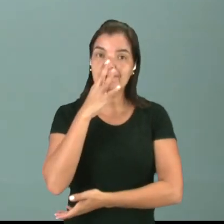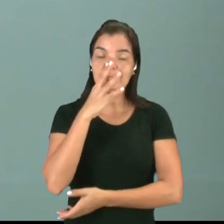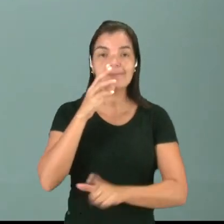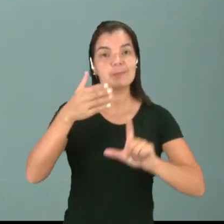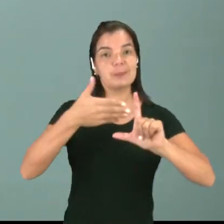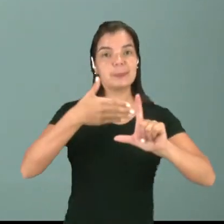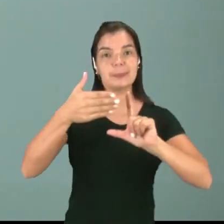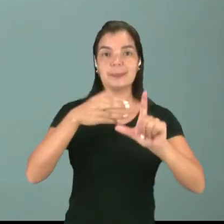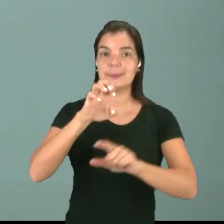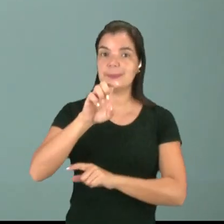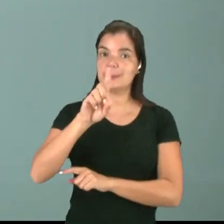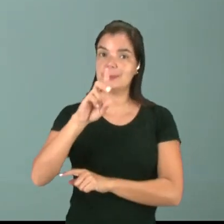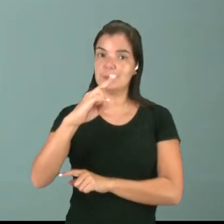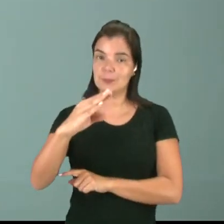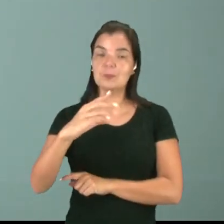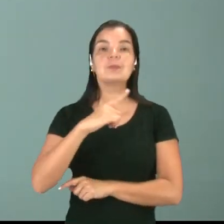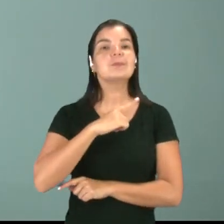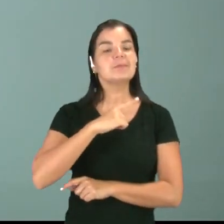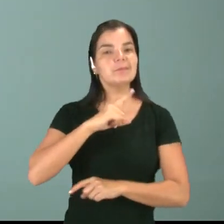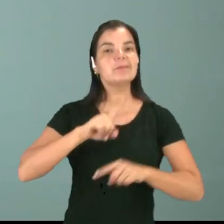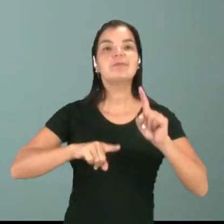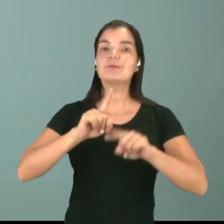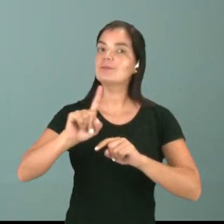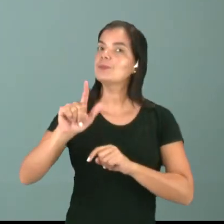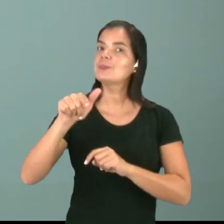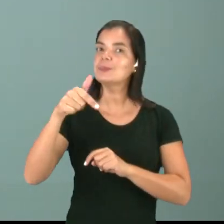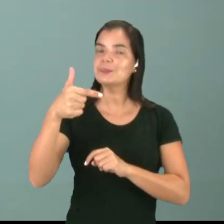acesse a plataforma Eduque para ter esse material e